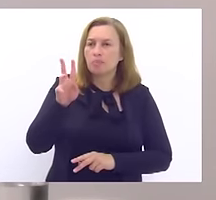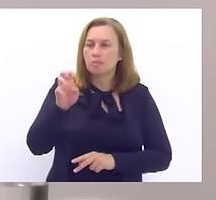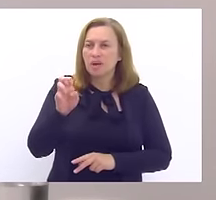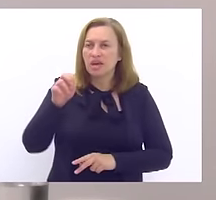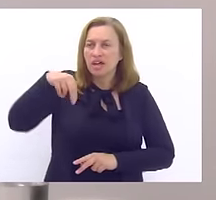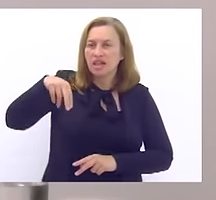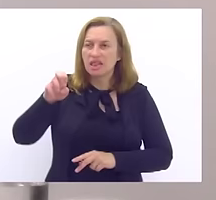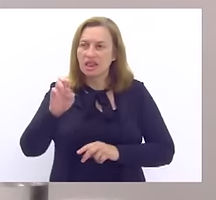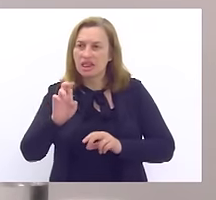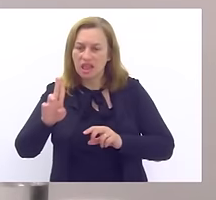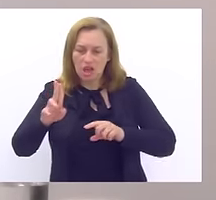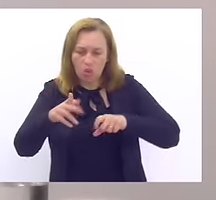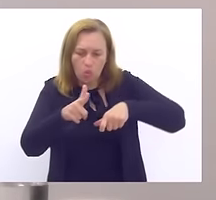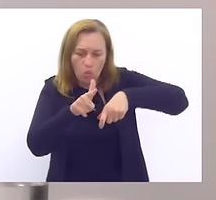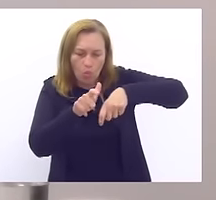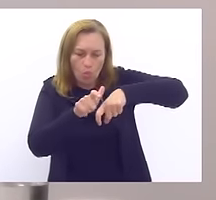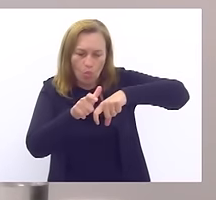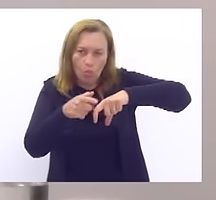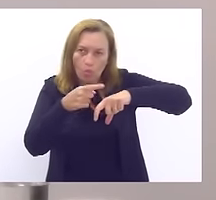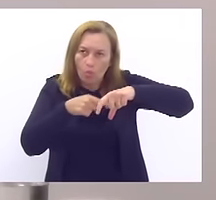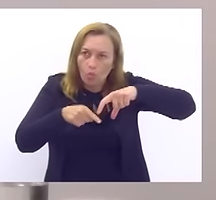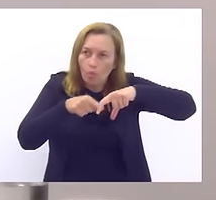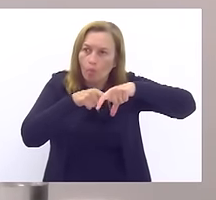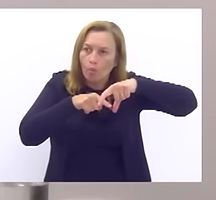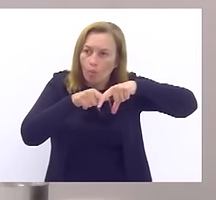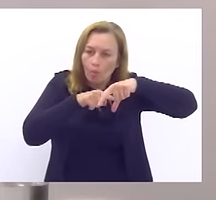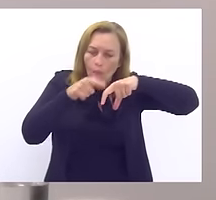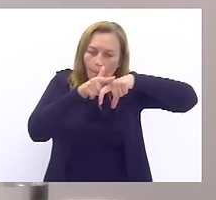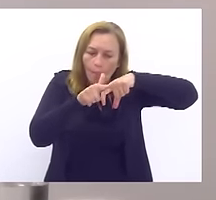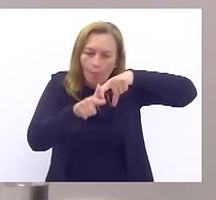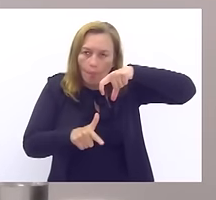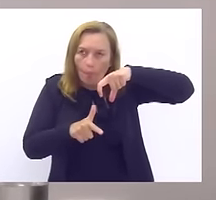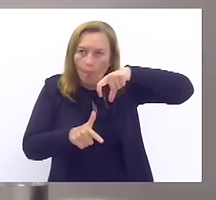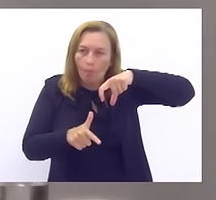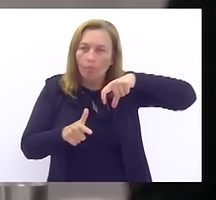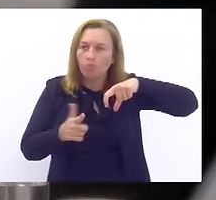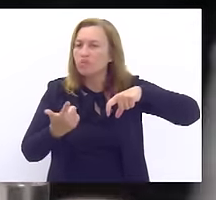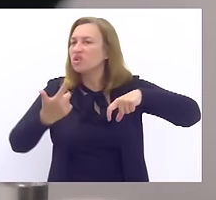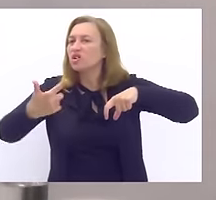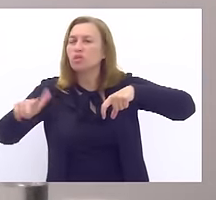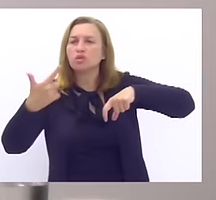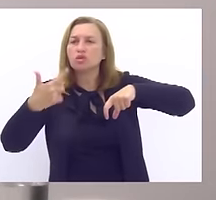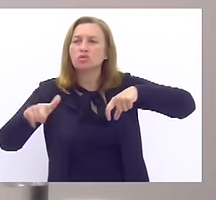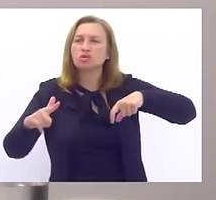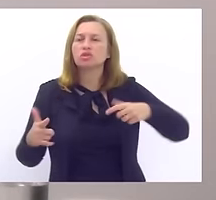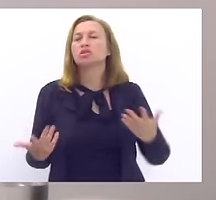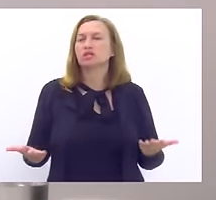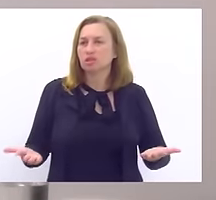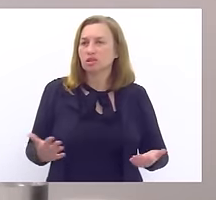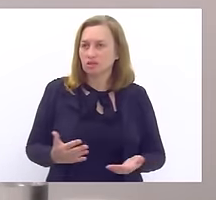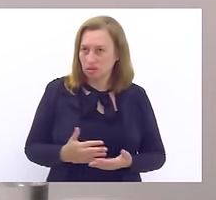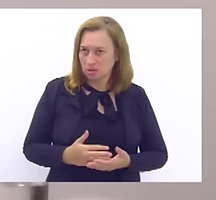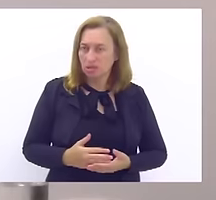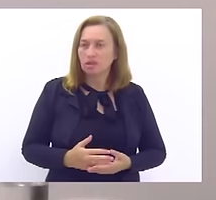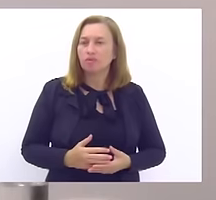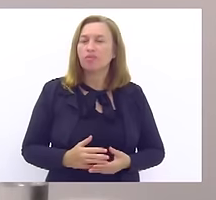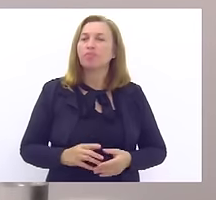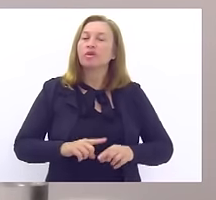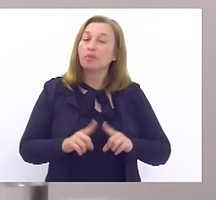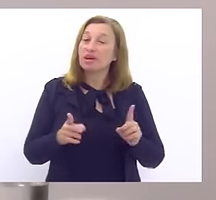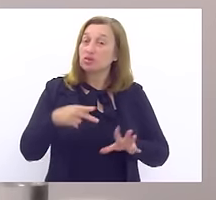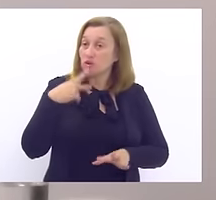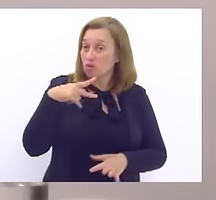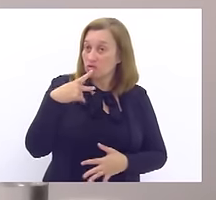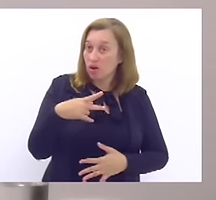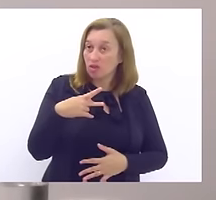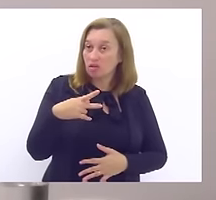há um paquímetro e ali e ali eu não eu não tô eu não tô entrando na discussão Se Preciso das medidas Mas o que eu